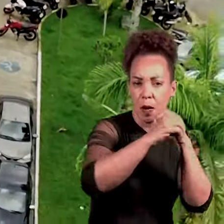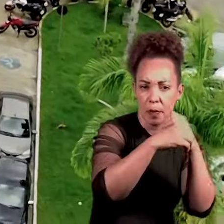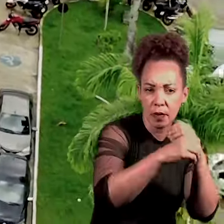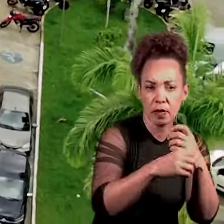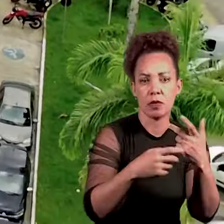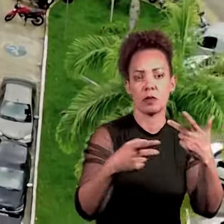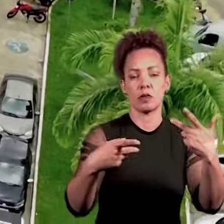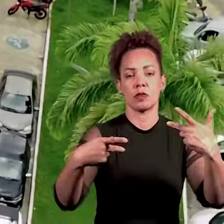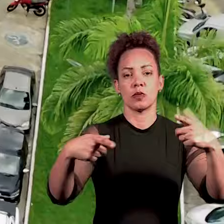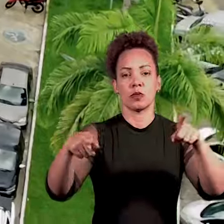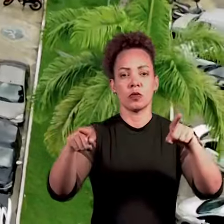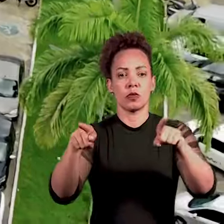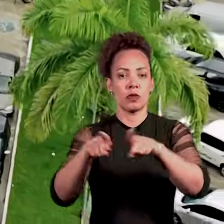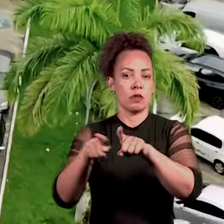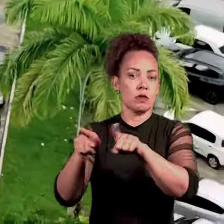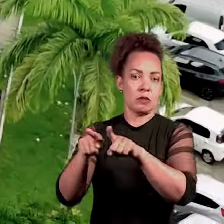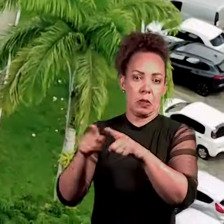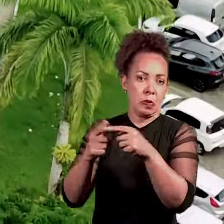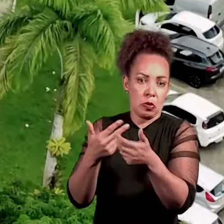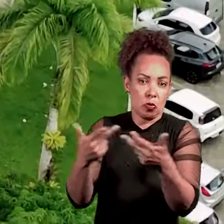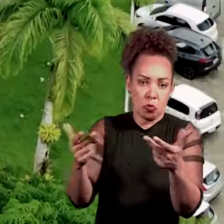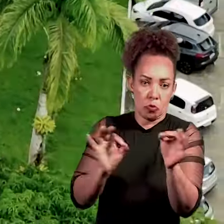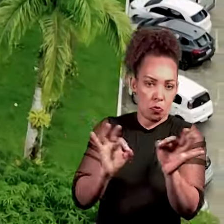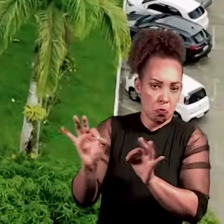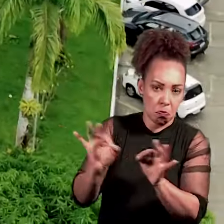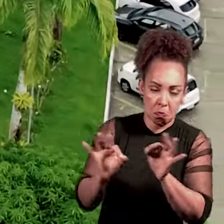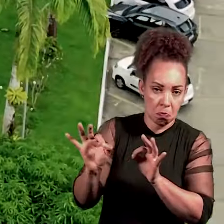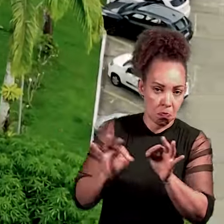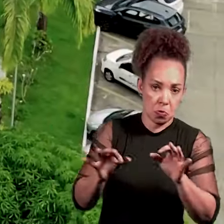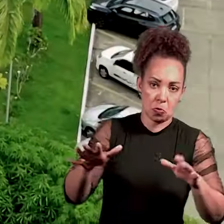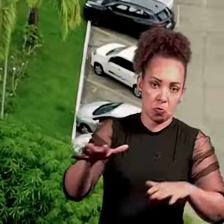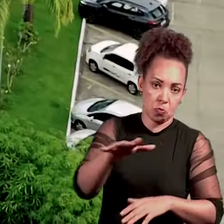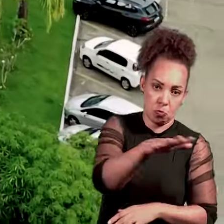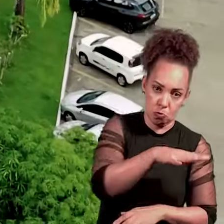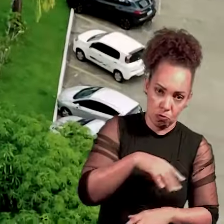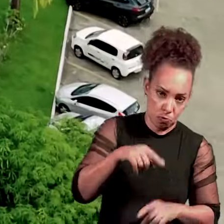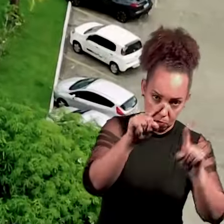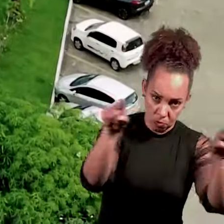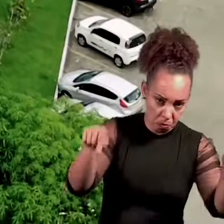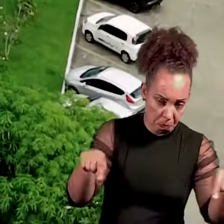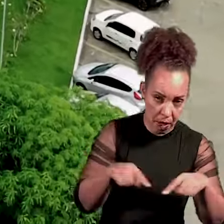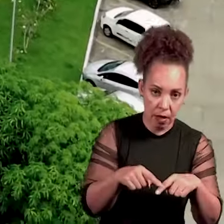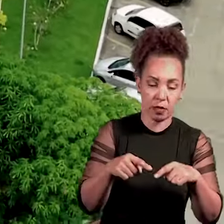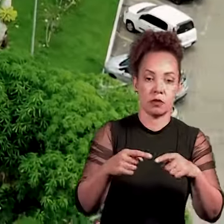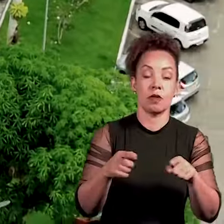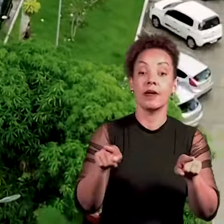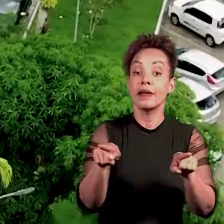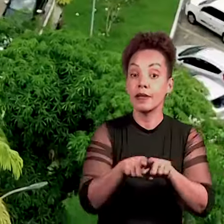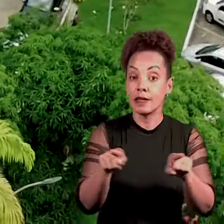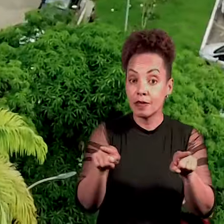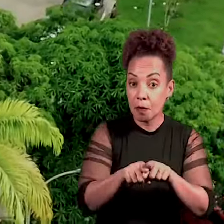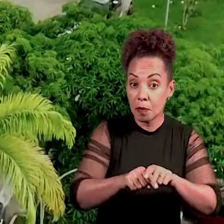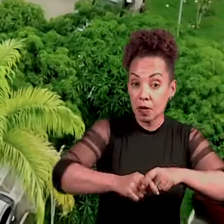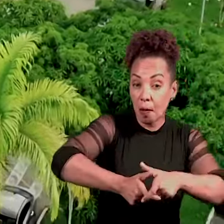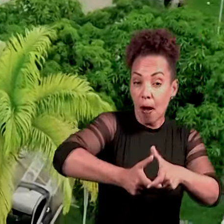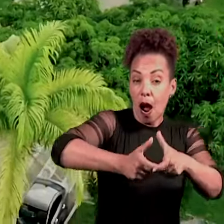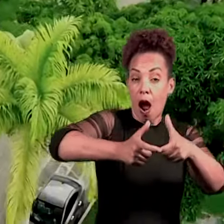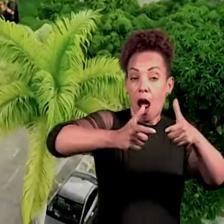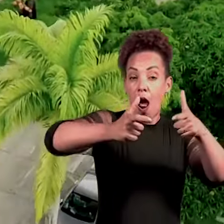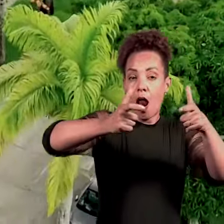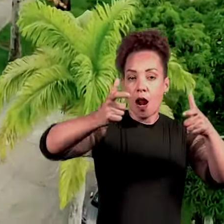né? Quanto na conquista, na ampliação da capacidade intelectual, abrindo